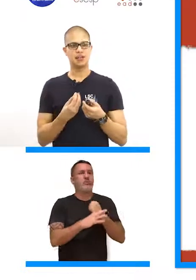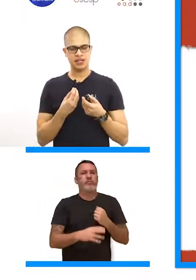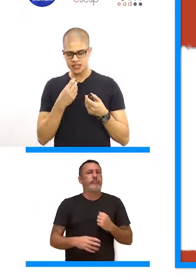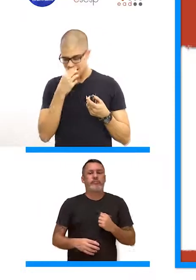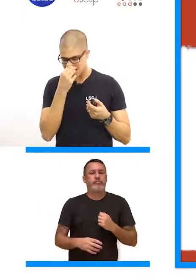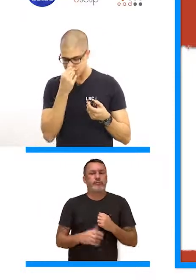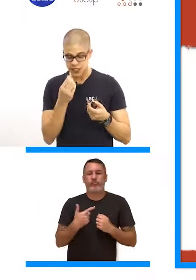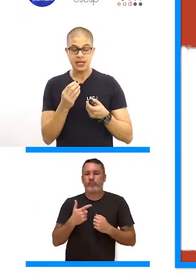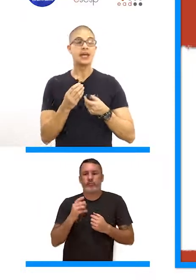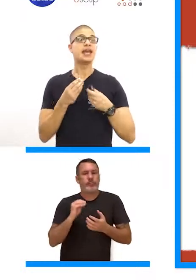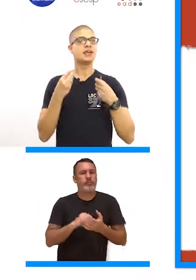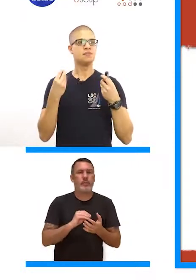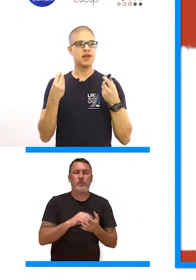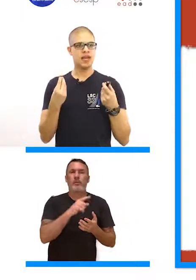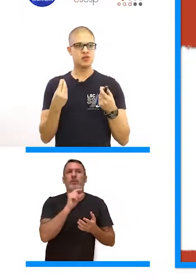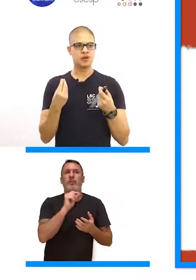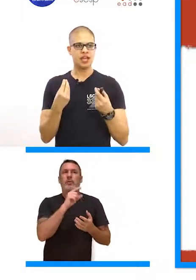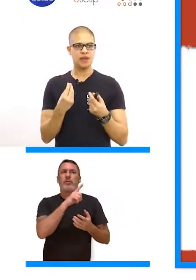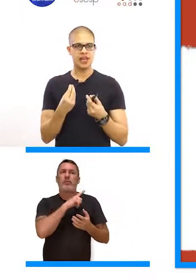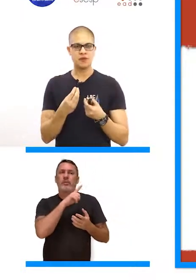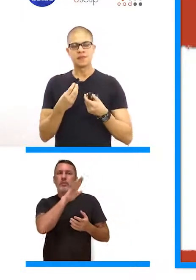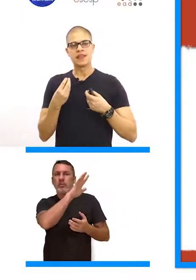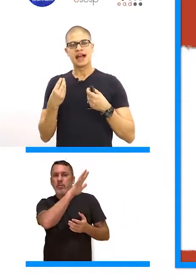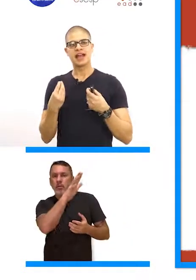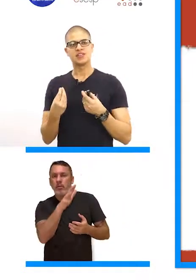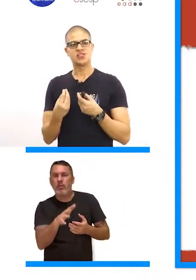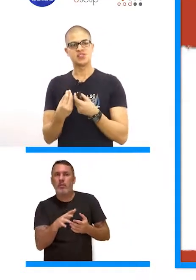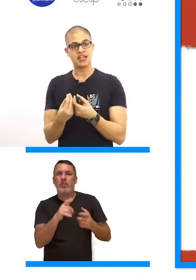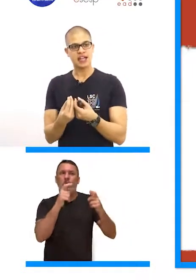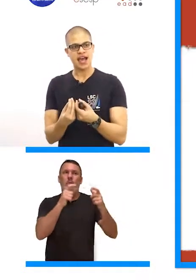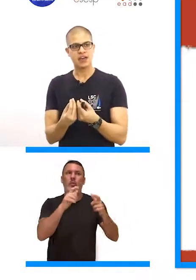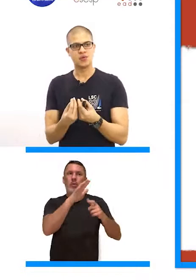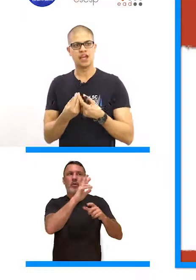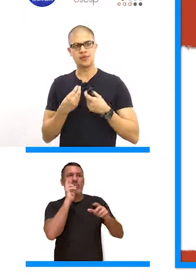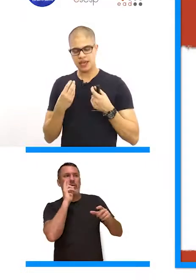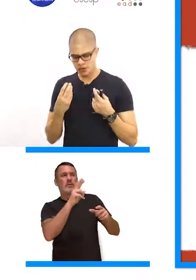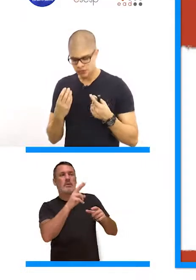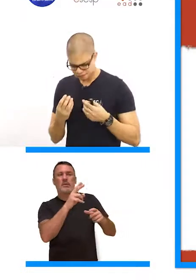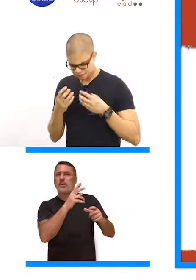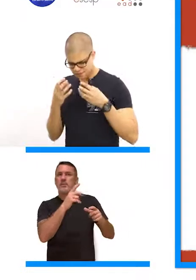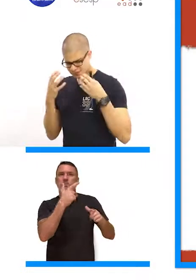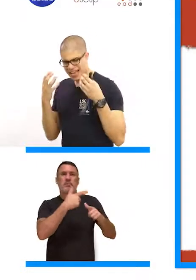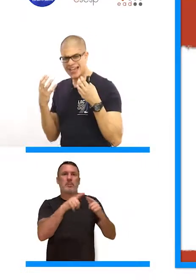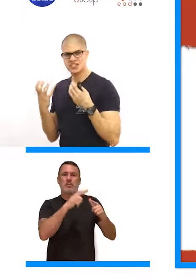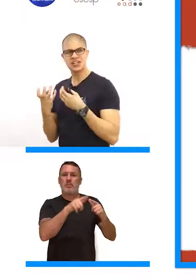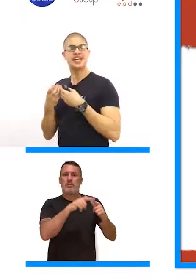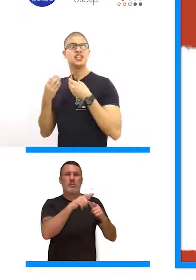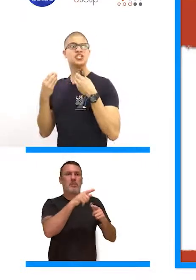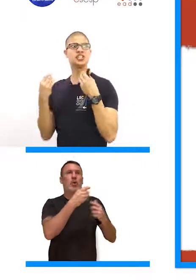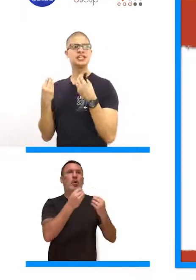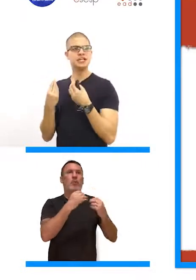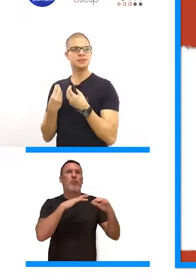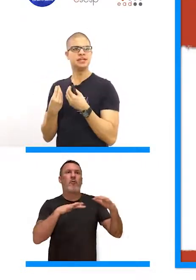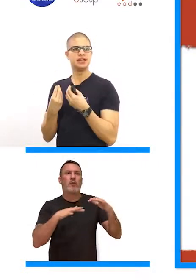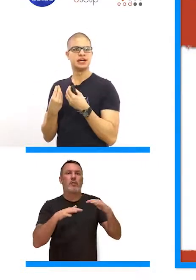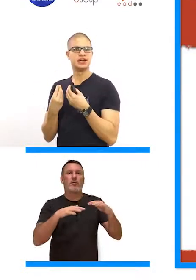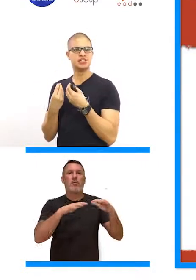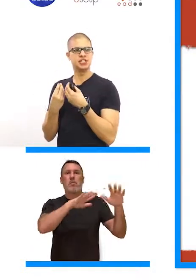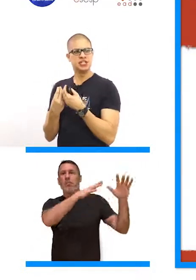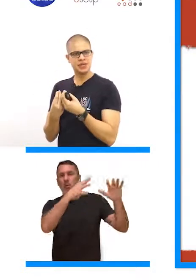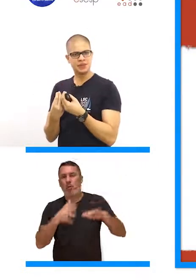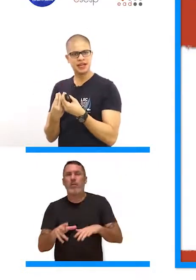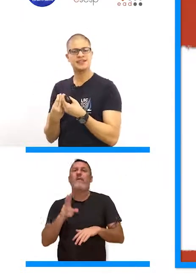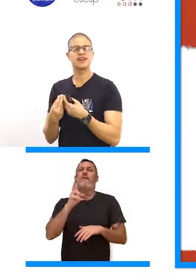instabilidade em meio a este cenário, em meio a essa